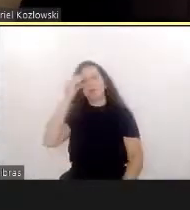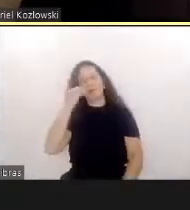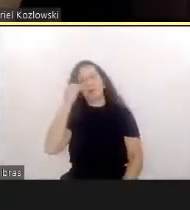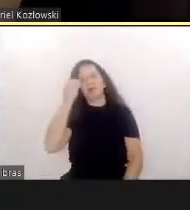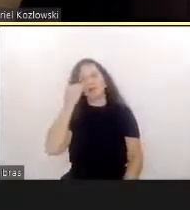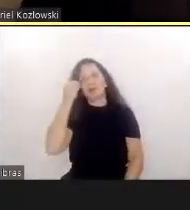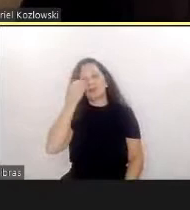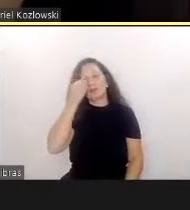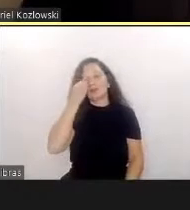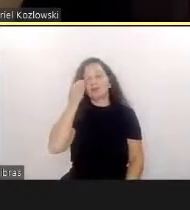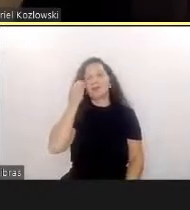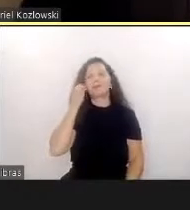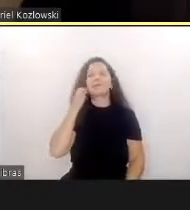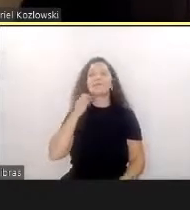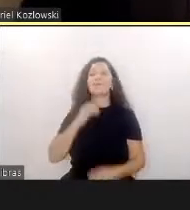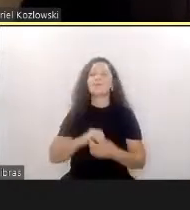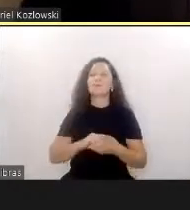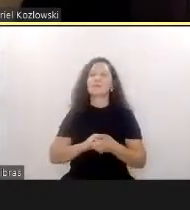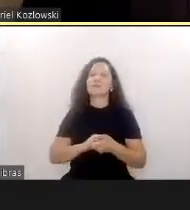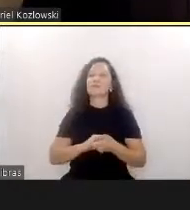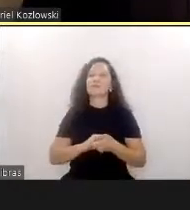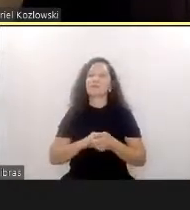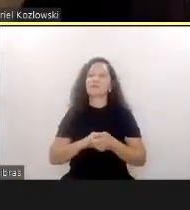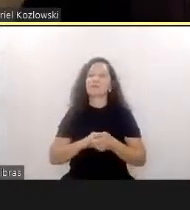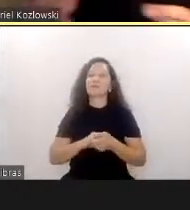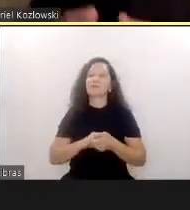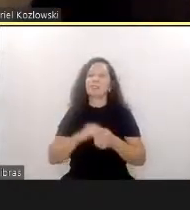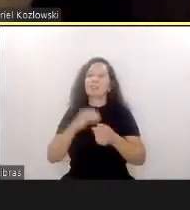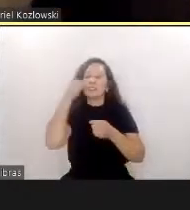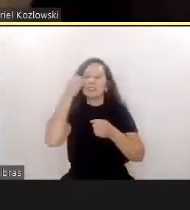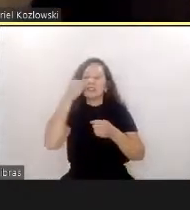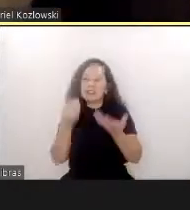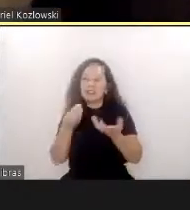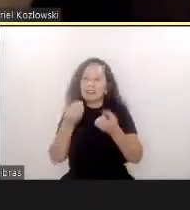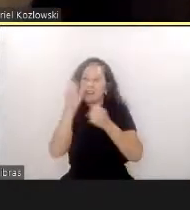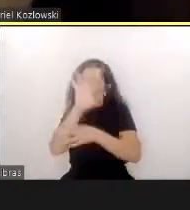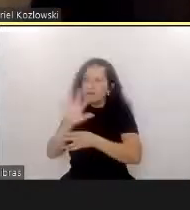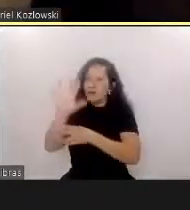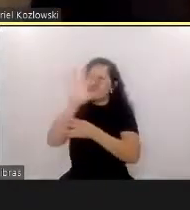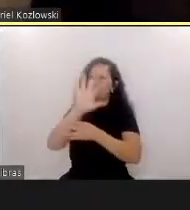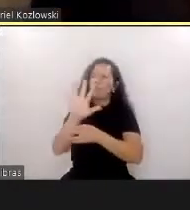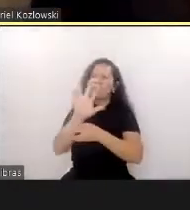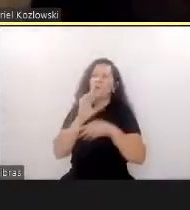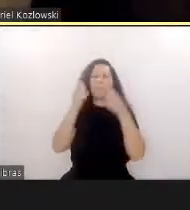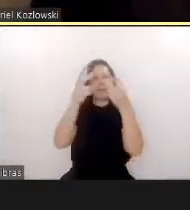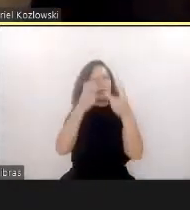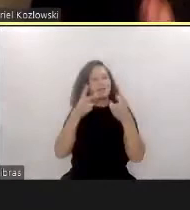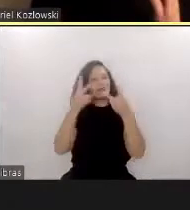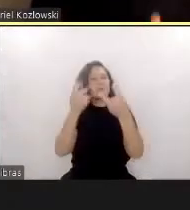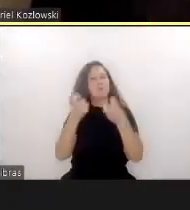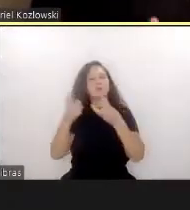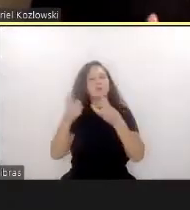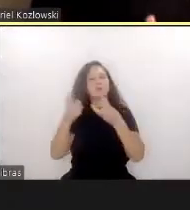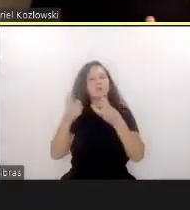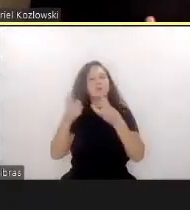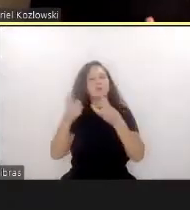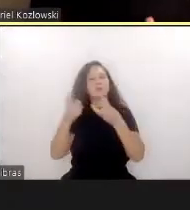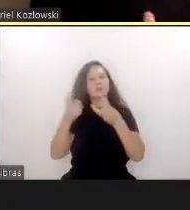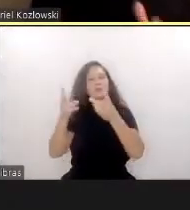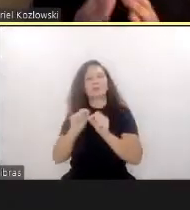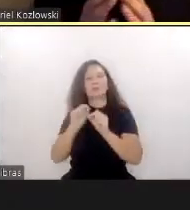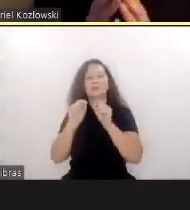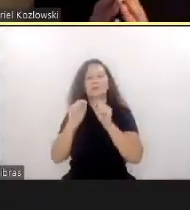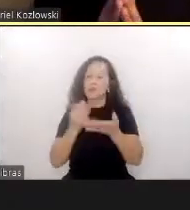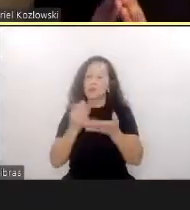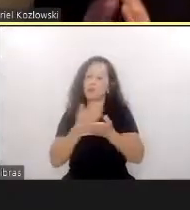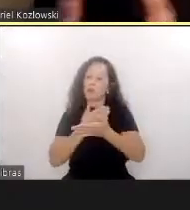isso nos levou a tentar ser o mais abrangente possível, ou seja, tentar identificar quando começar essa cronologia